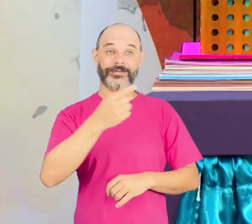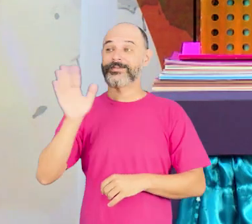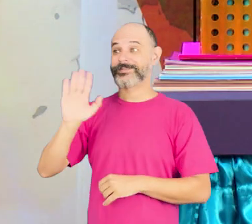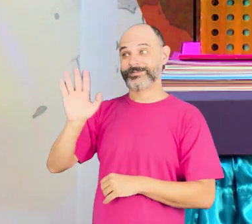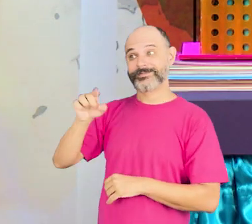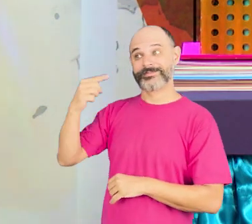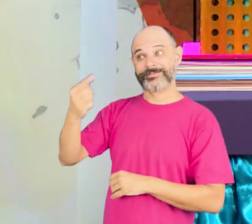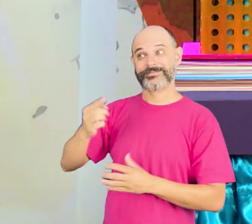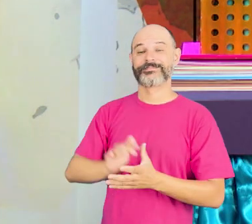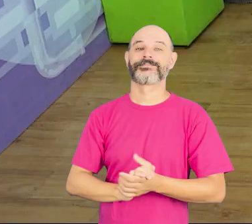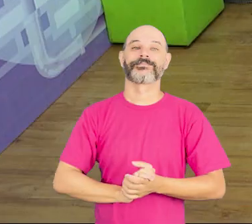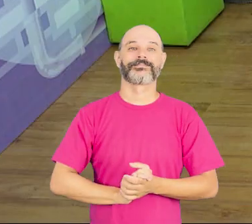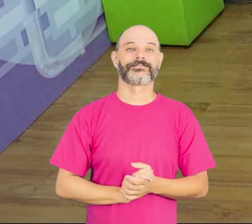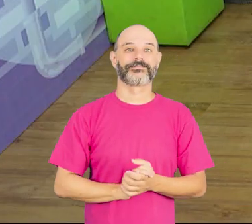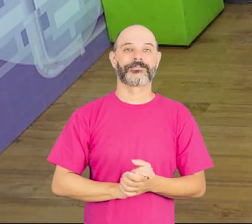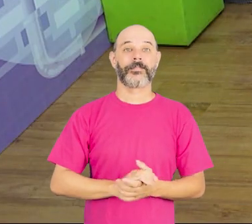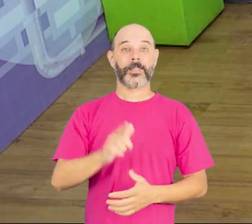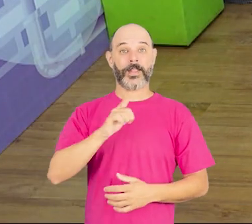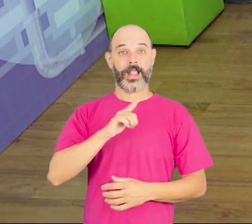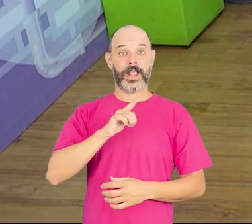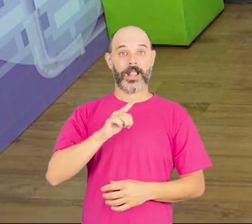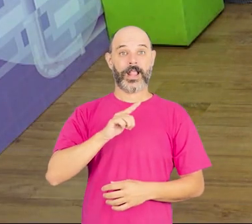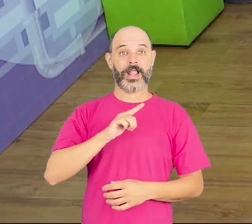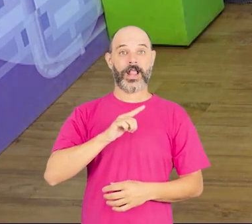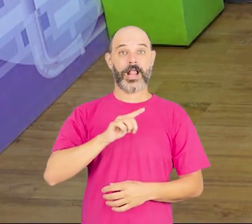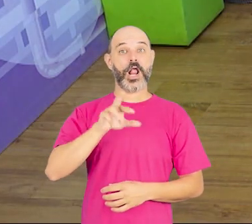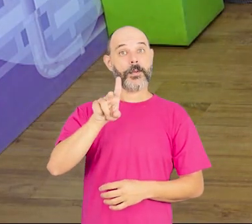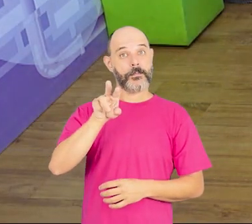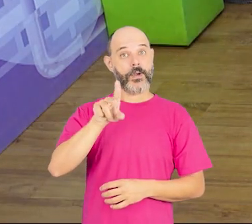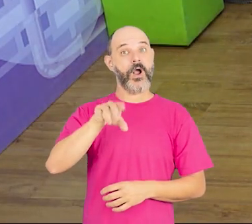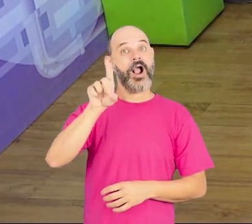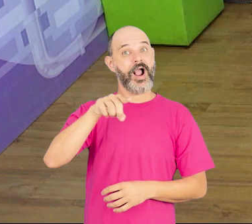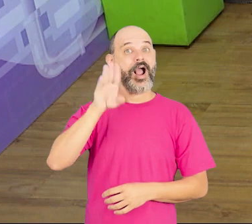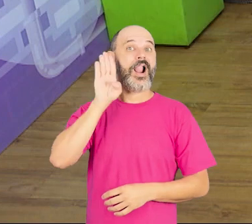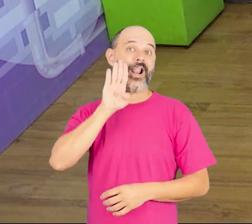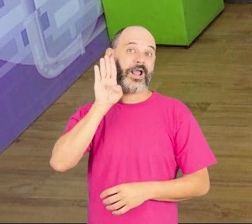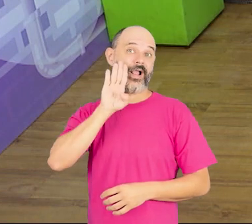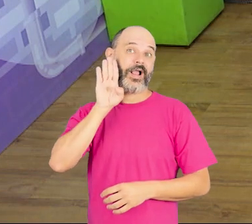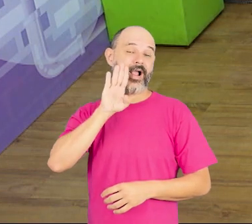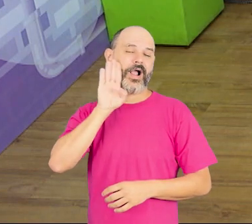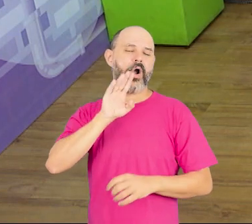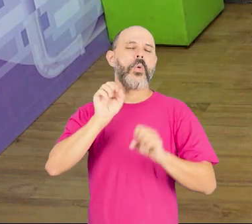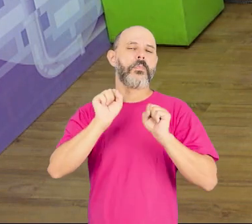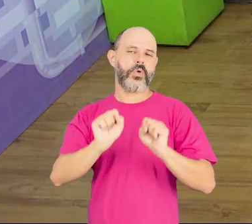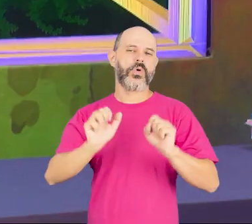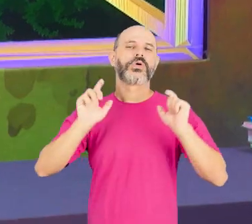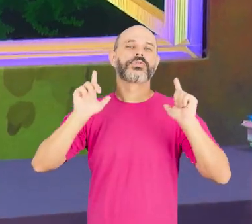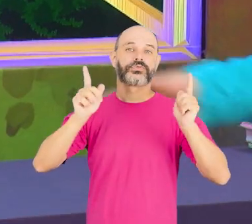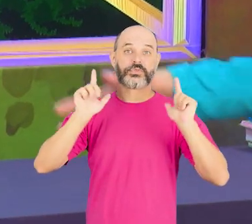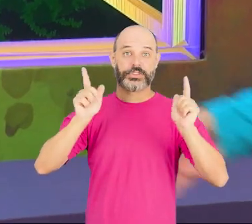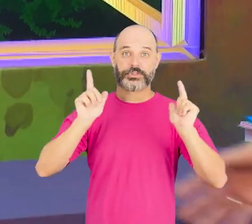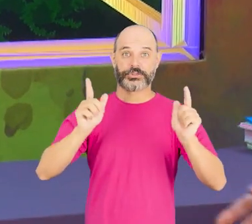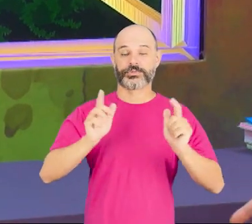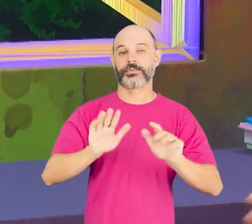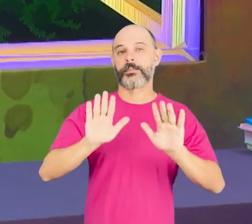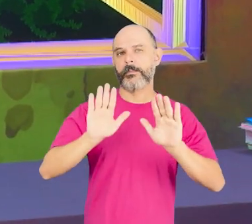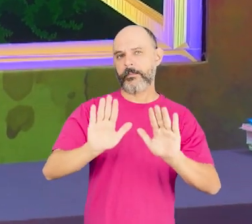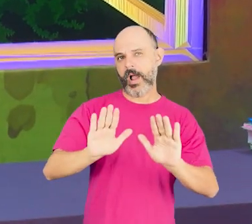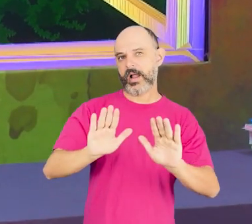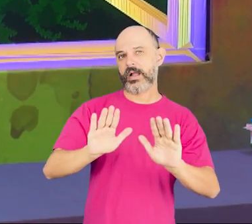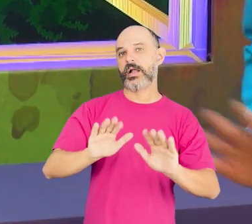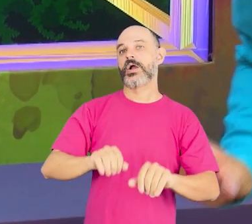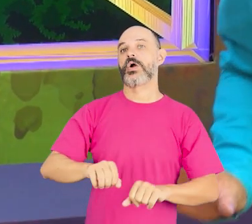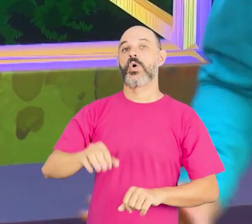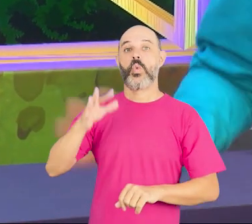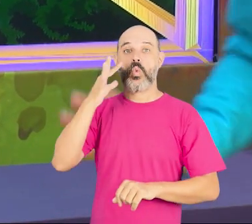Até. Ter irmãos é muito legal e pode também ser muito divertido. Mas